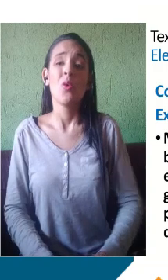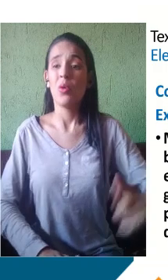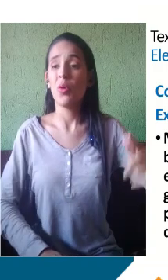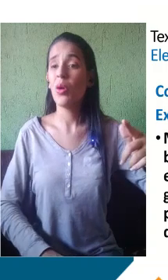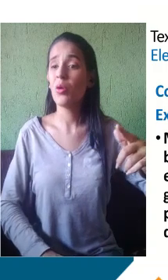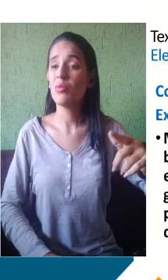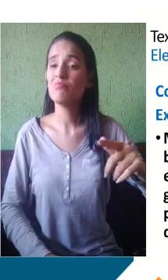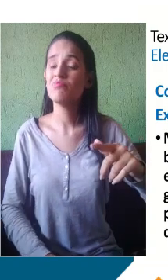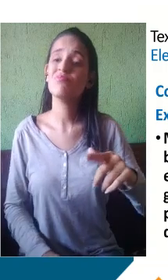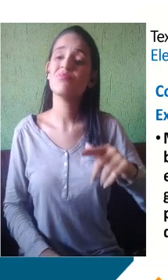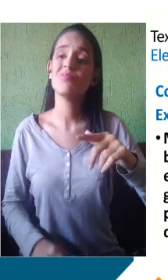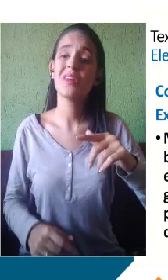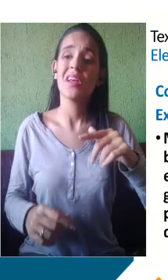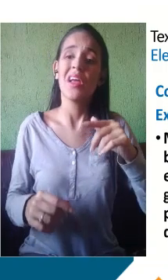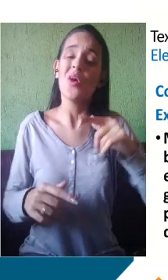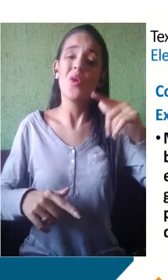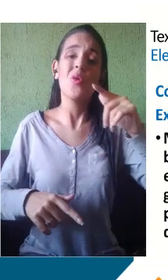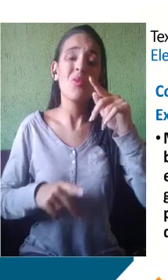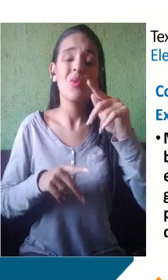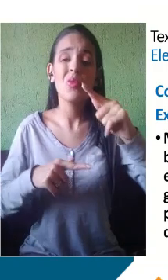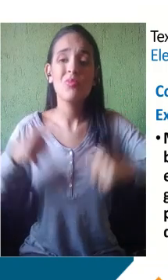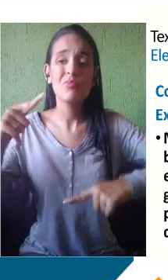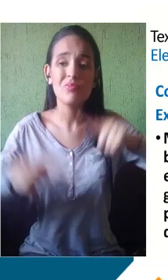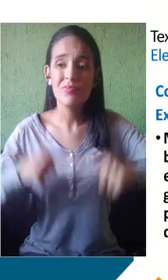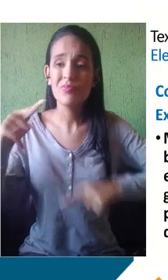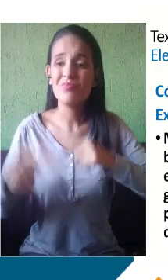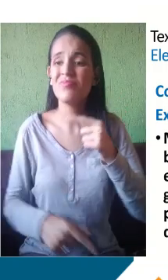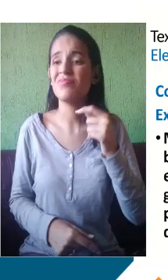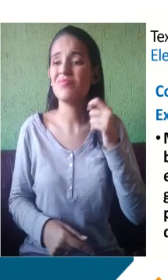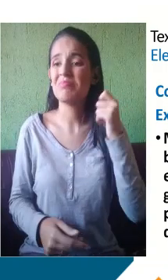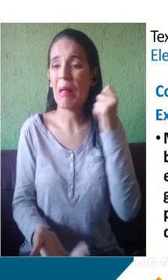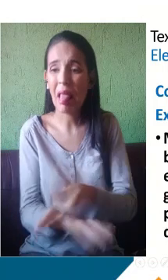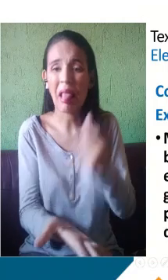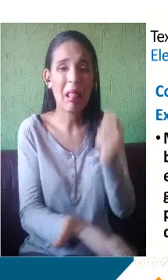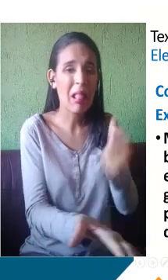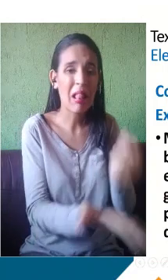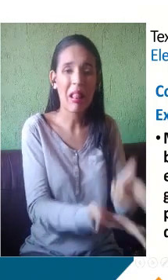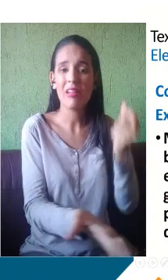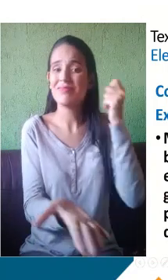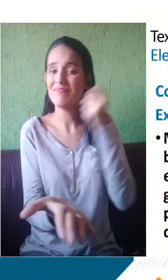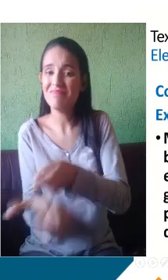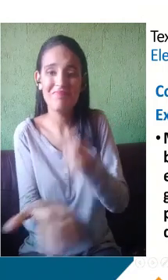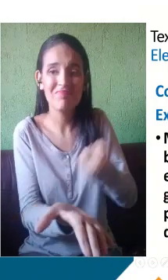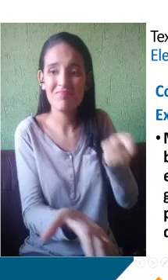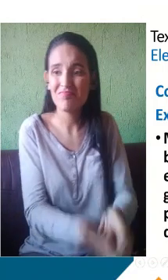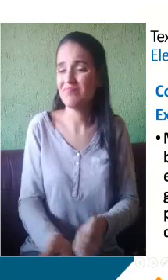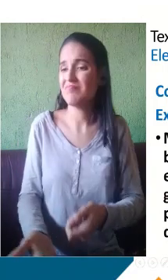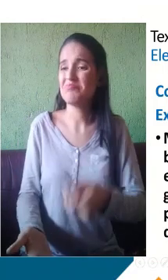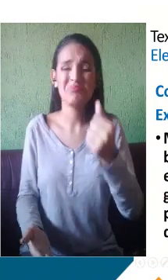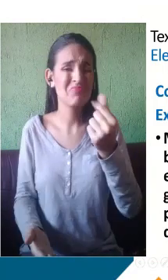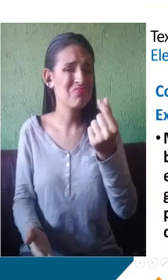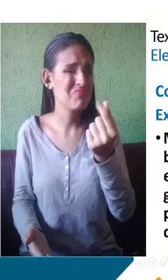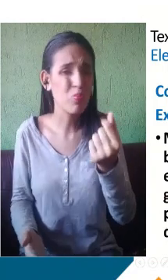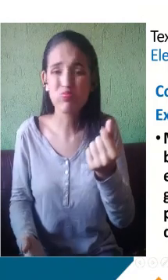tese. A contratese, né? A tese é o ponto de vista defendido sobre o tema. A temática aqui continua ali,